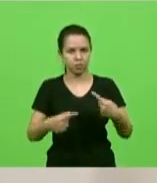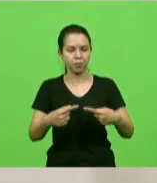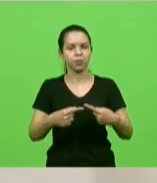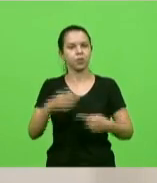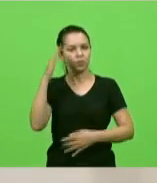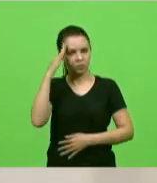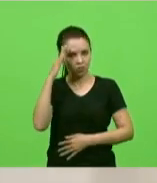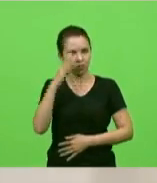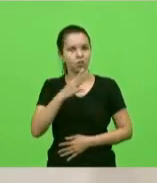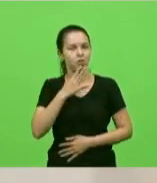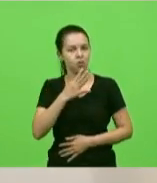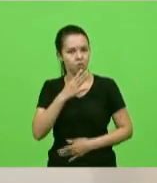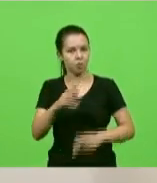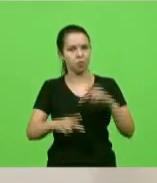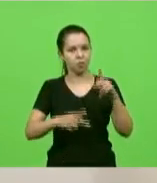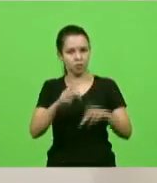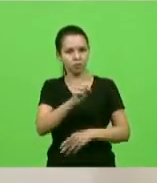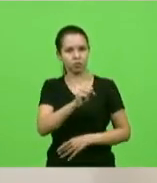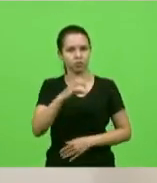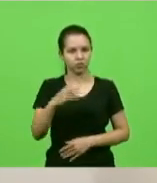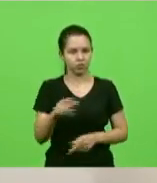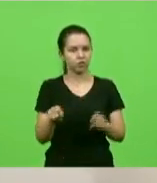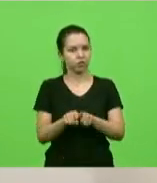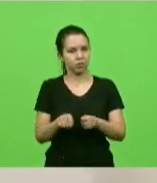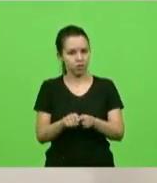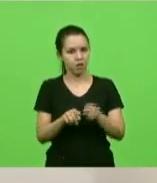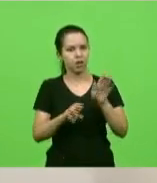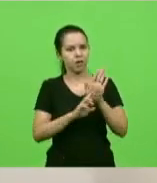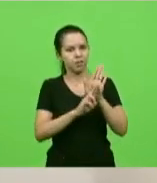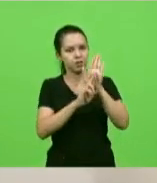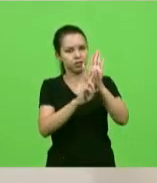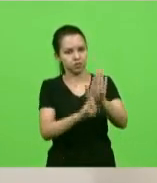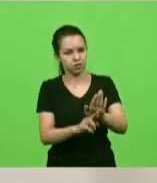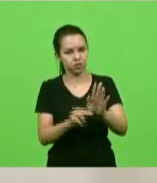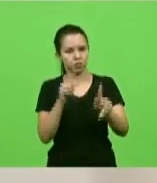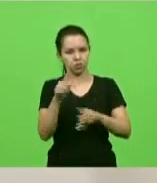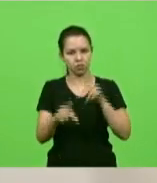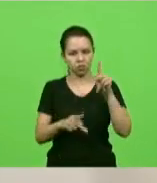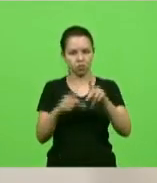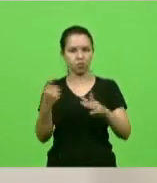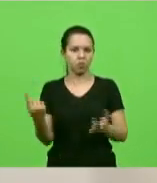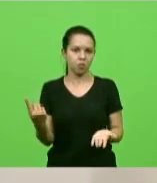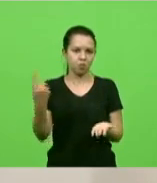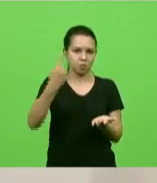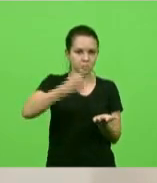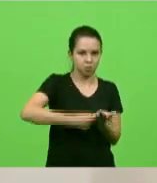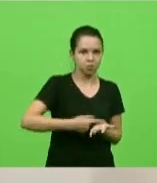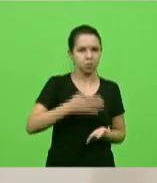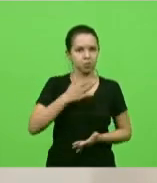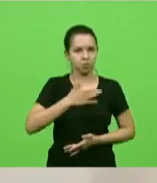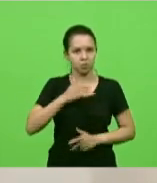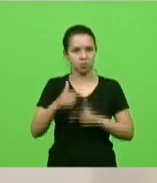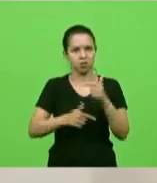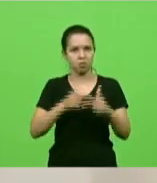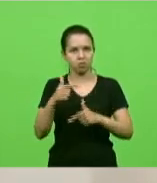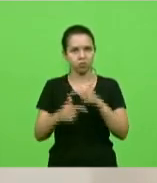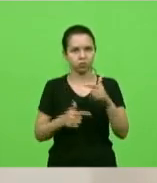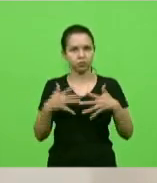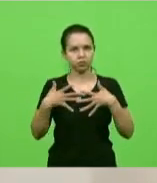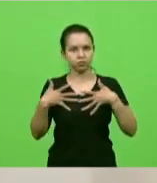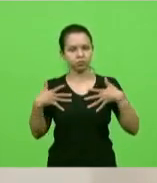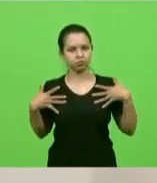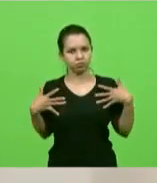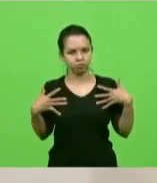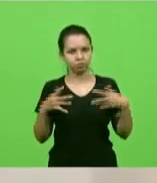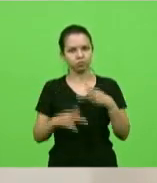povo catarinense e aqui eu represento esse povo e é com compromisso com o meu trabalho que busco honrar os